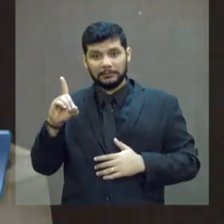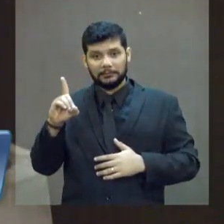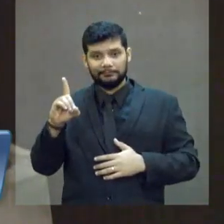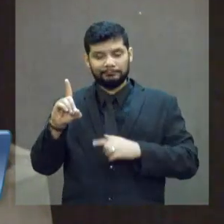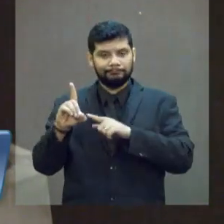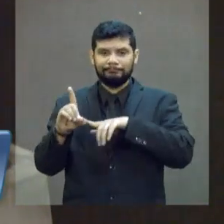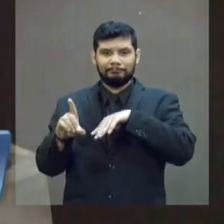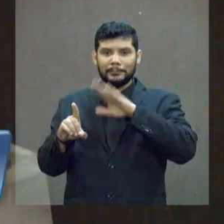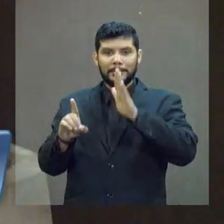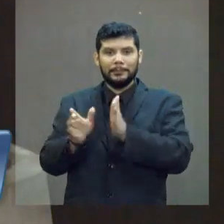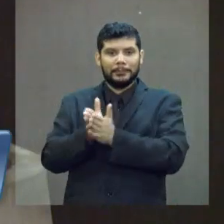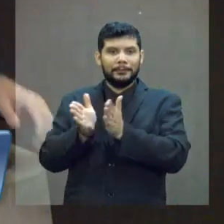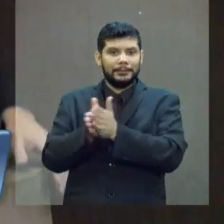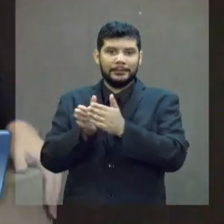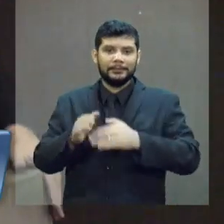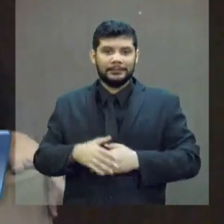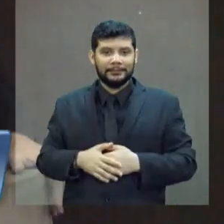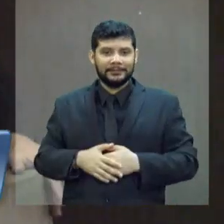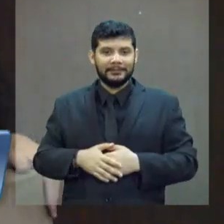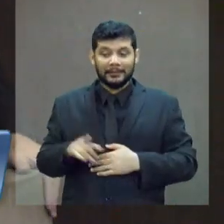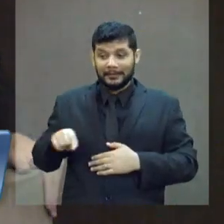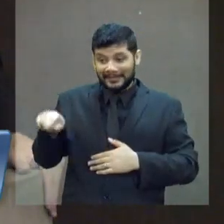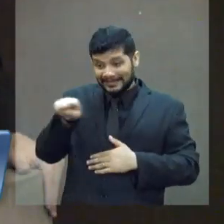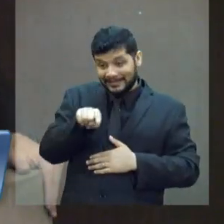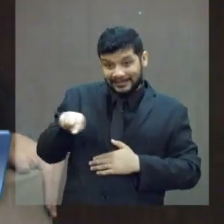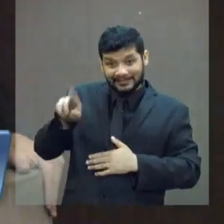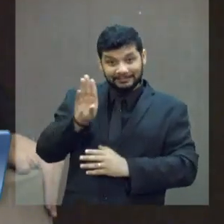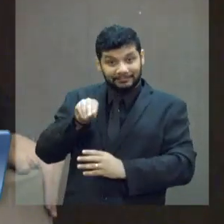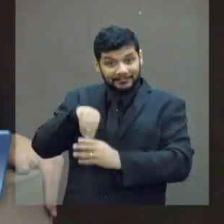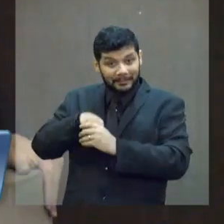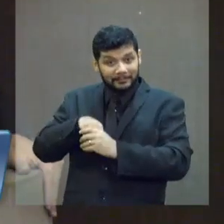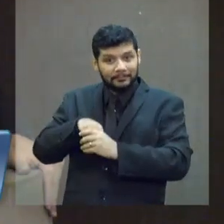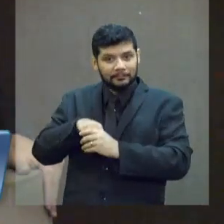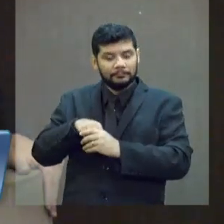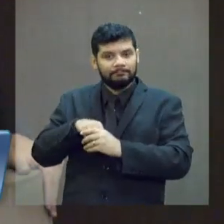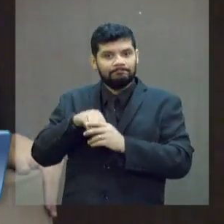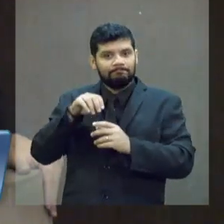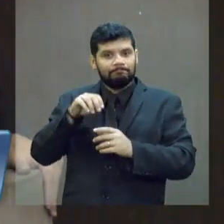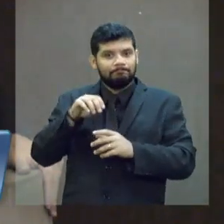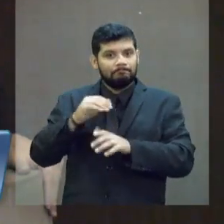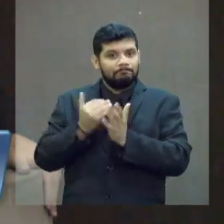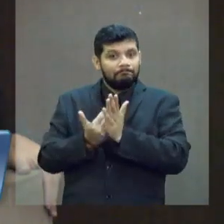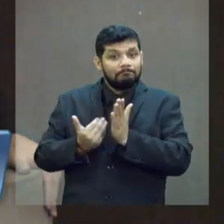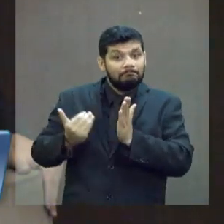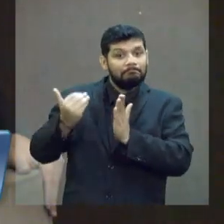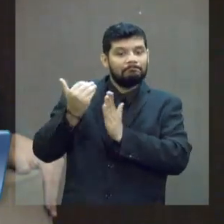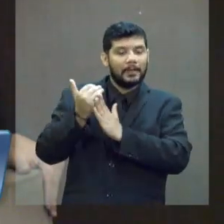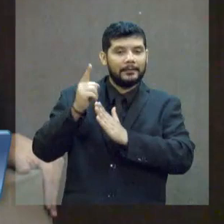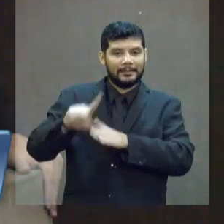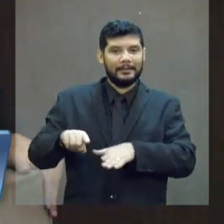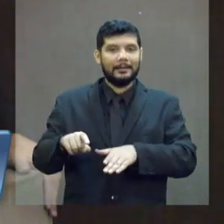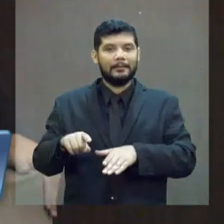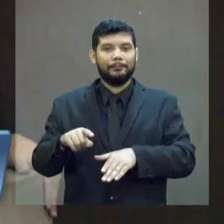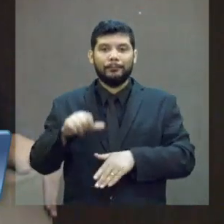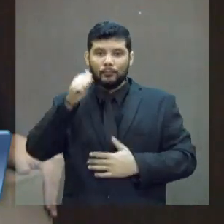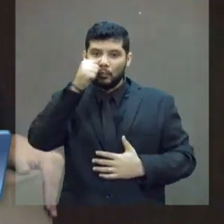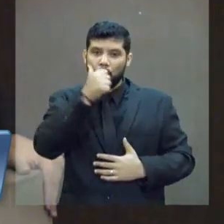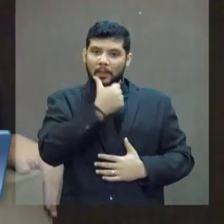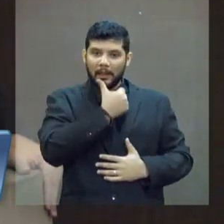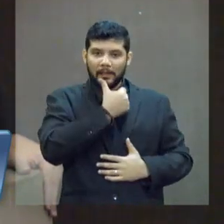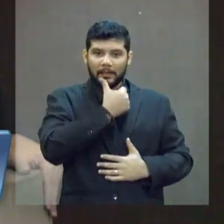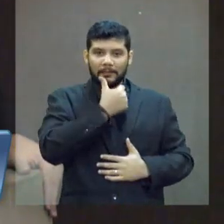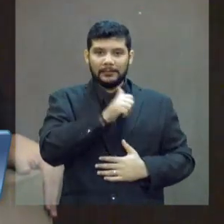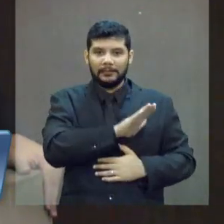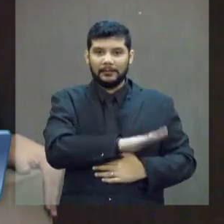pobres. E que entre as pessoas com deficiência há uma predominância de mulheres